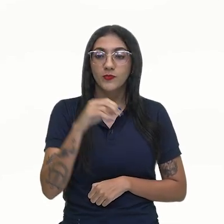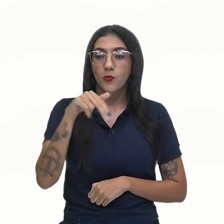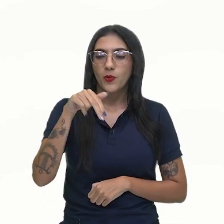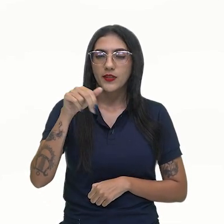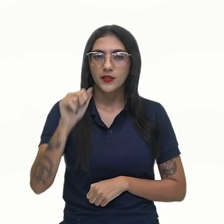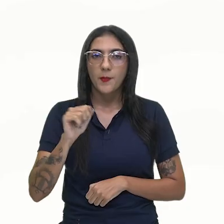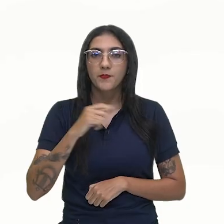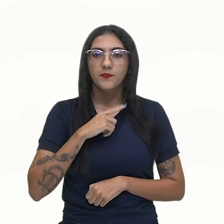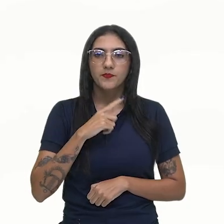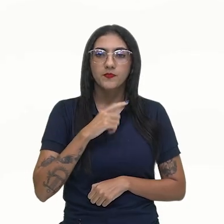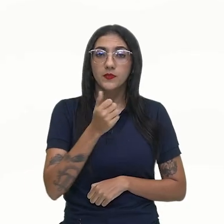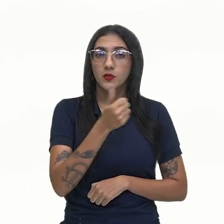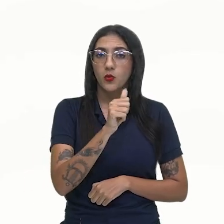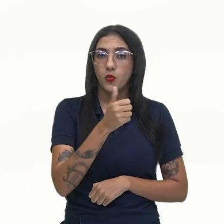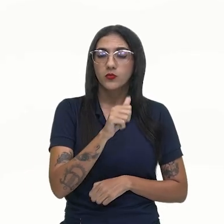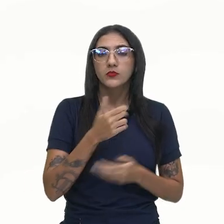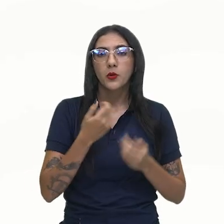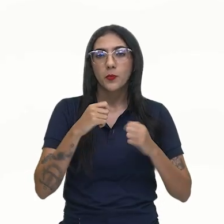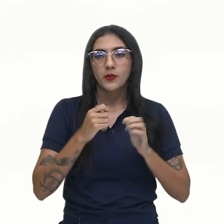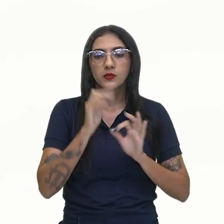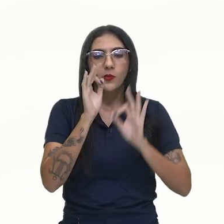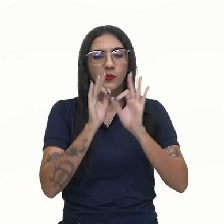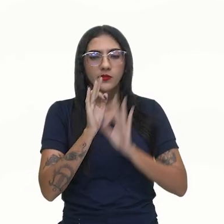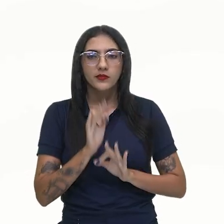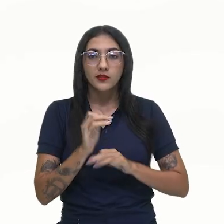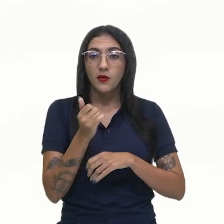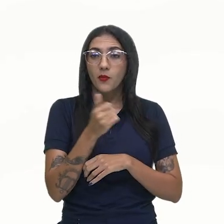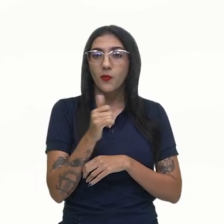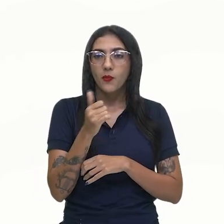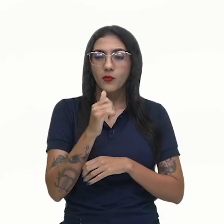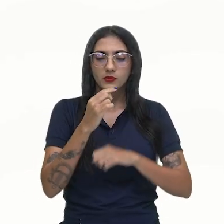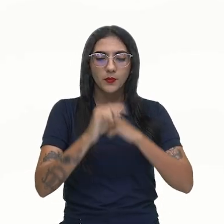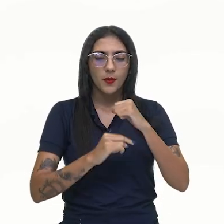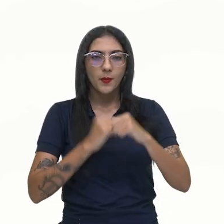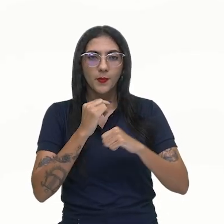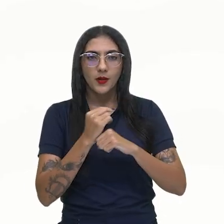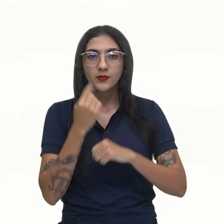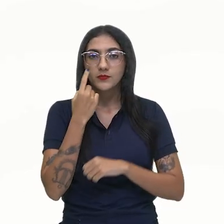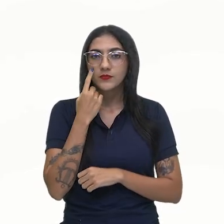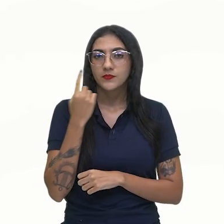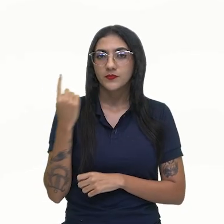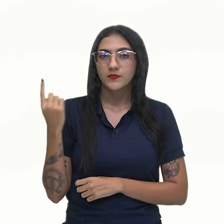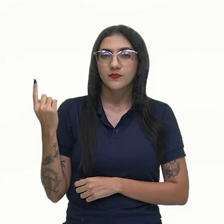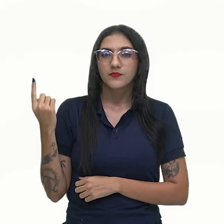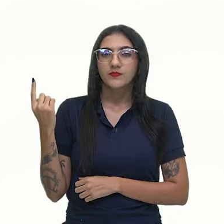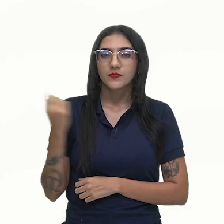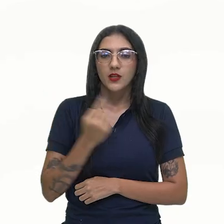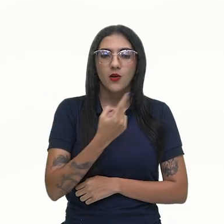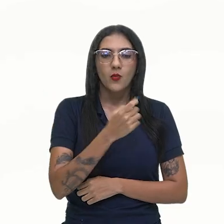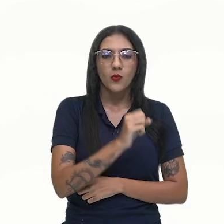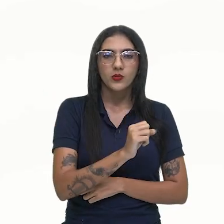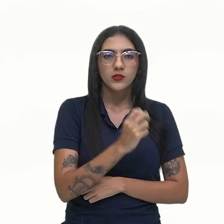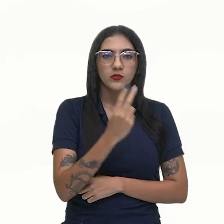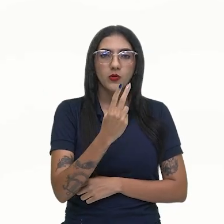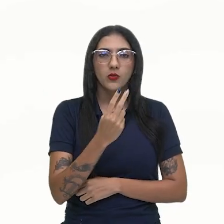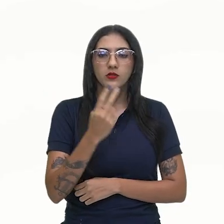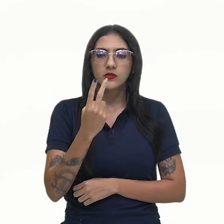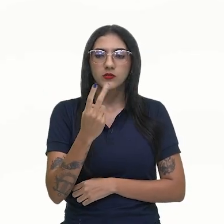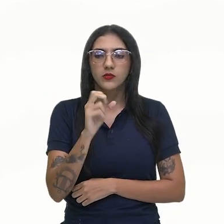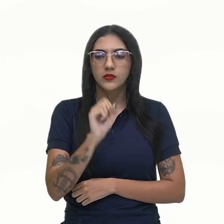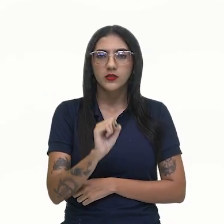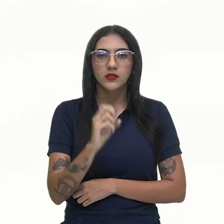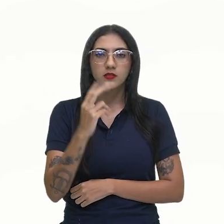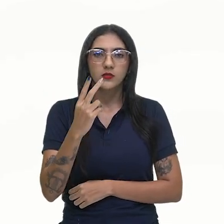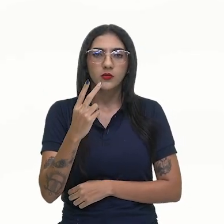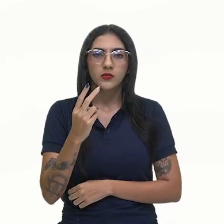11 elétrons, então temos que distribuir 11 elétrons. Por subnível, 1s2, 2s2,